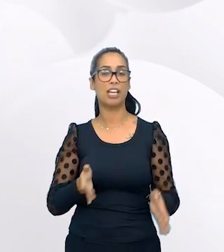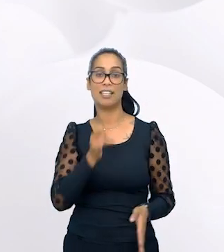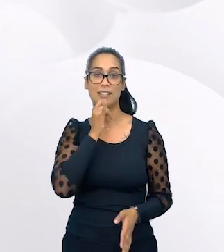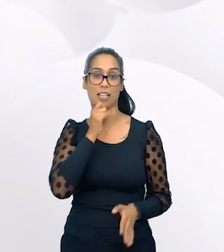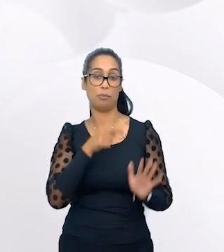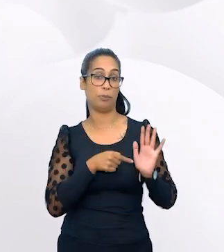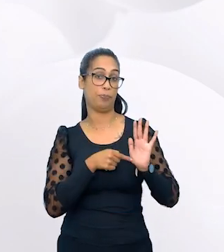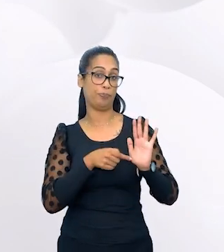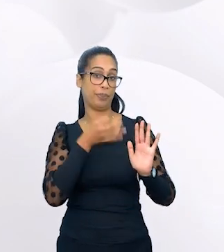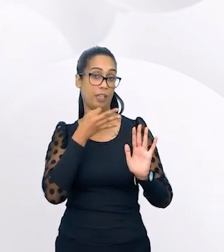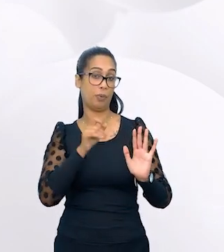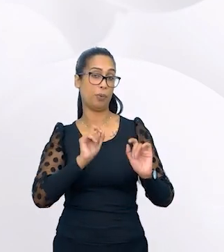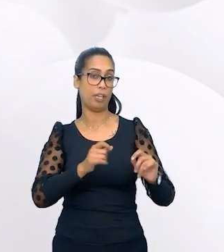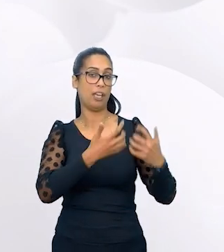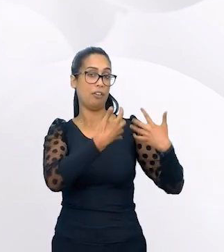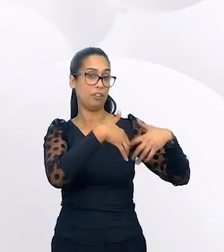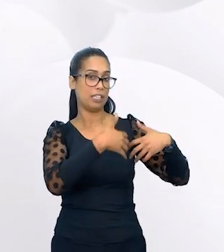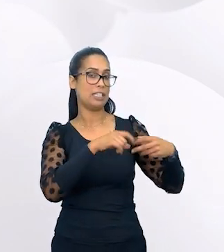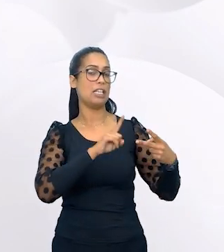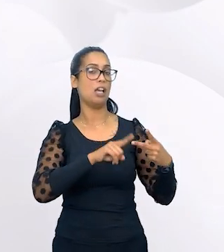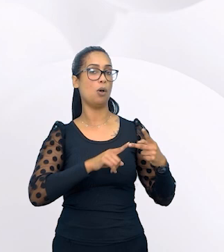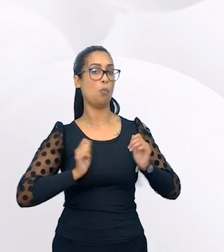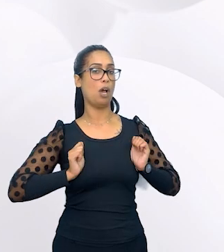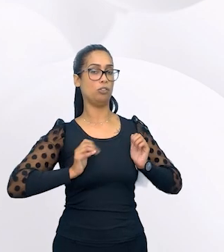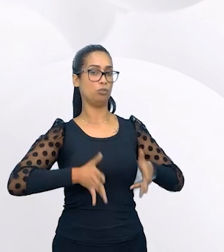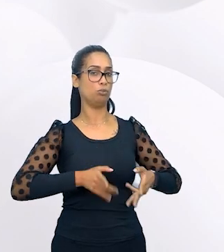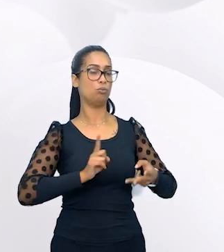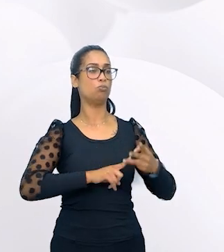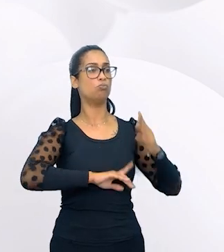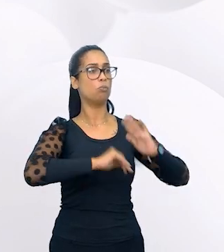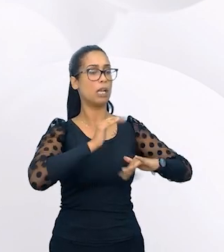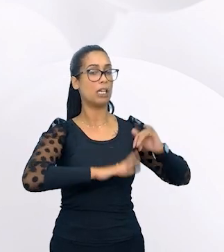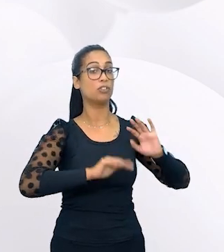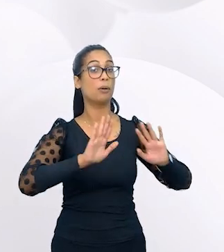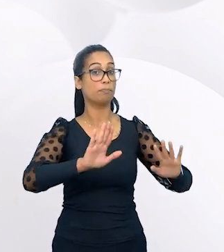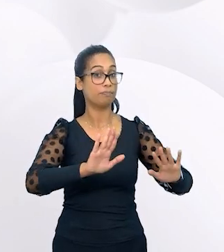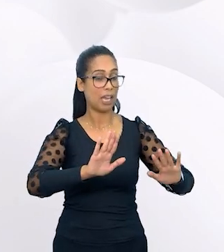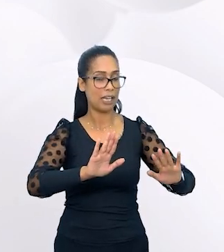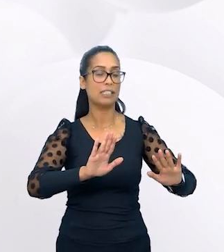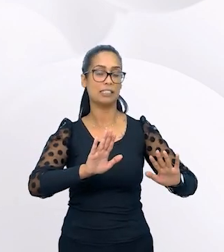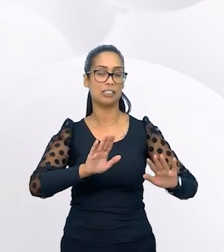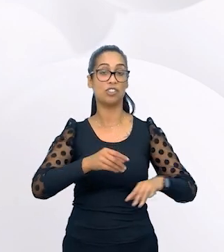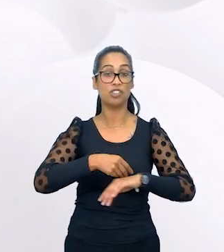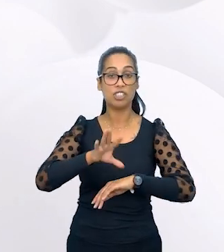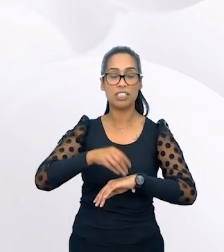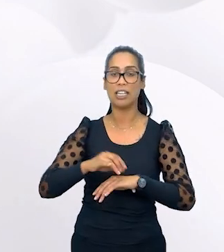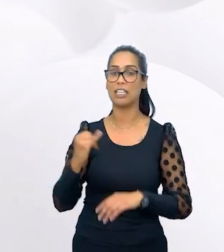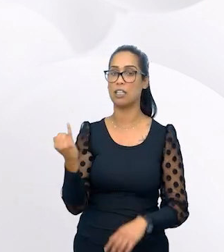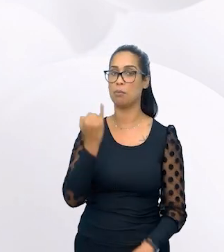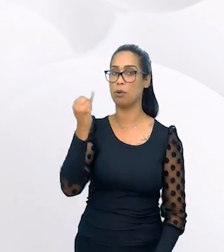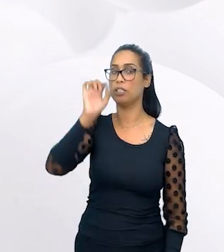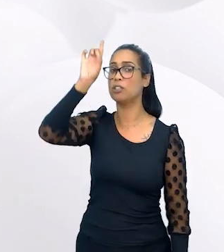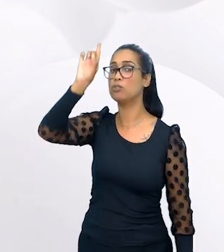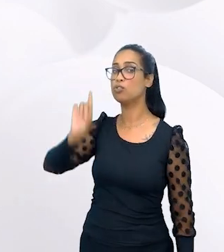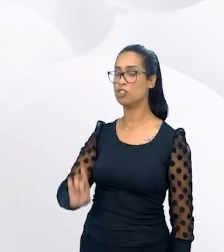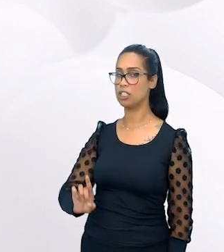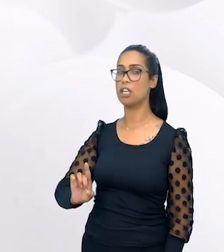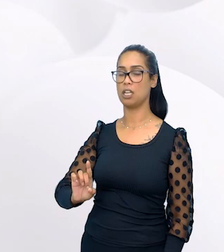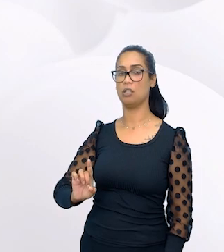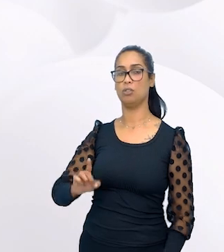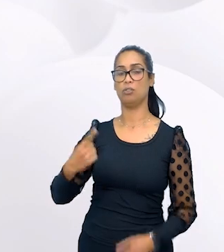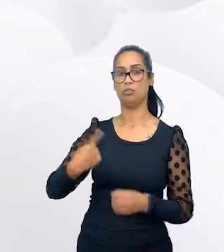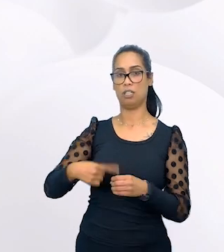em relação à atitude, mas é também importante pensar no direito à cidade, porque a educação ambiental consta lá